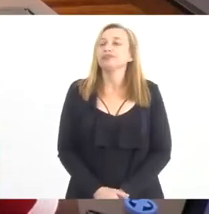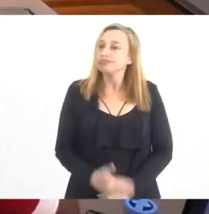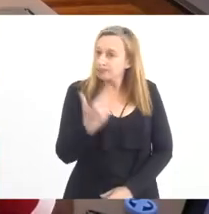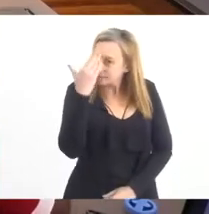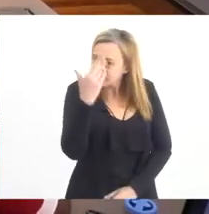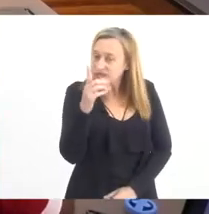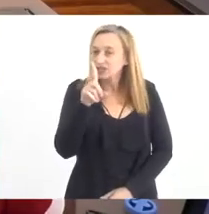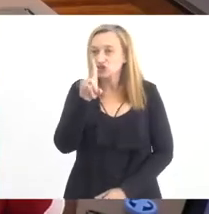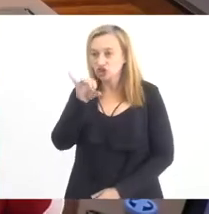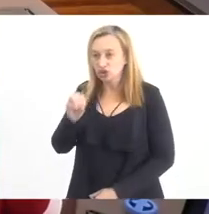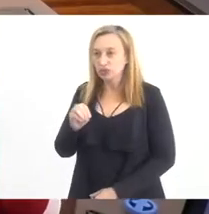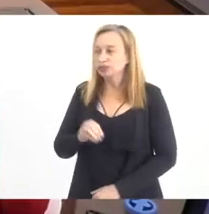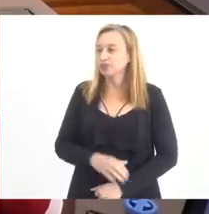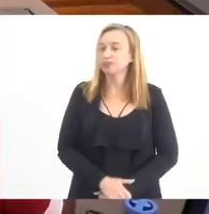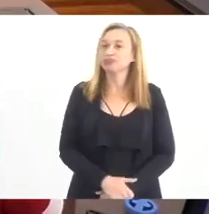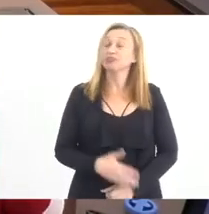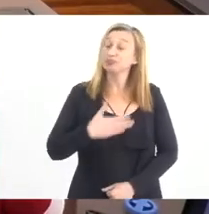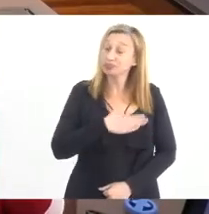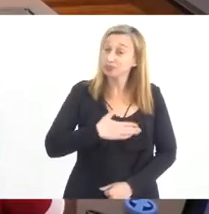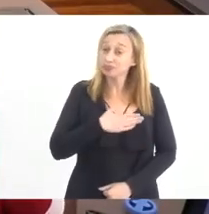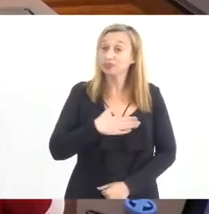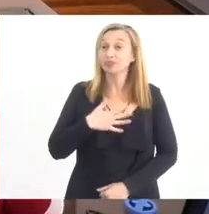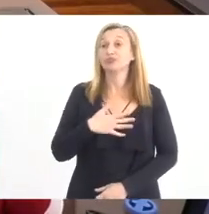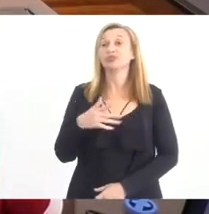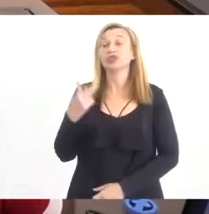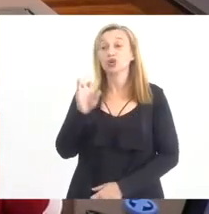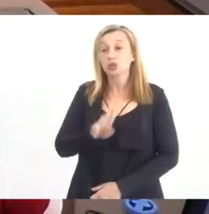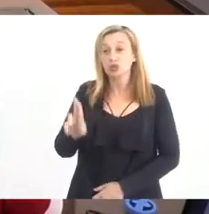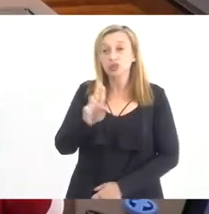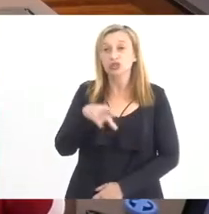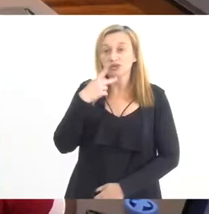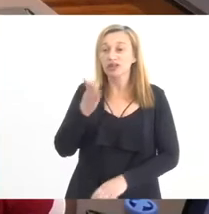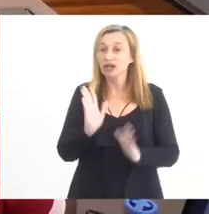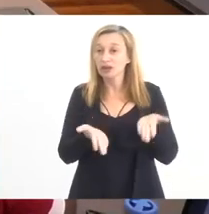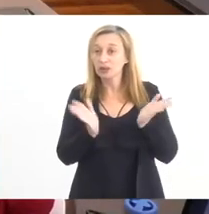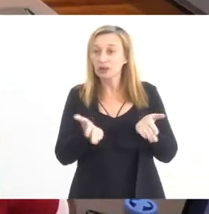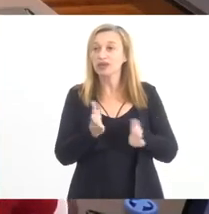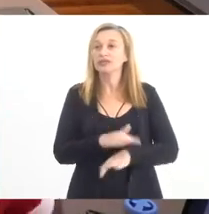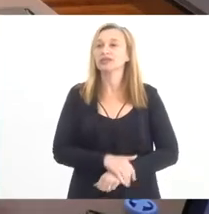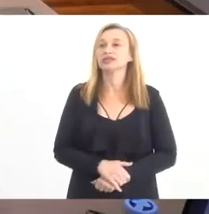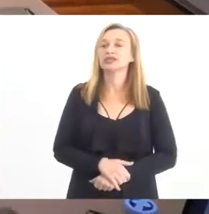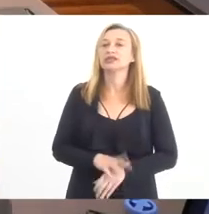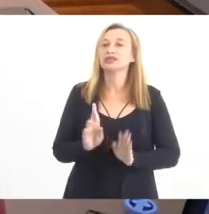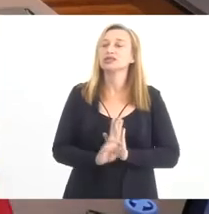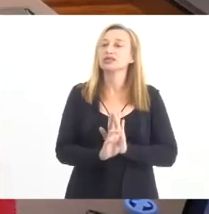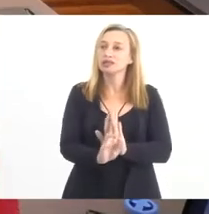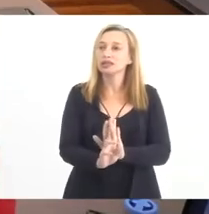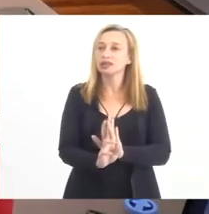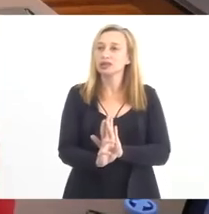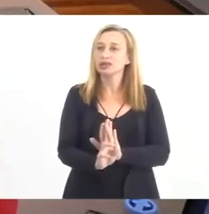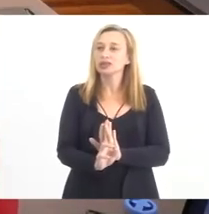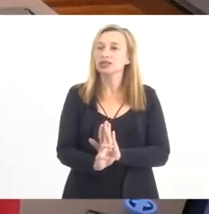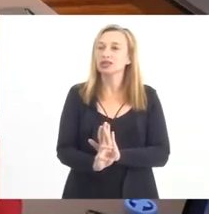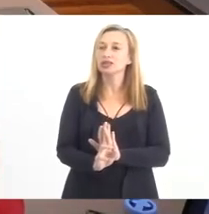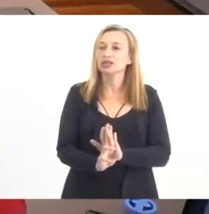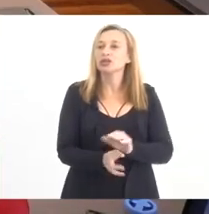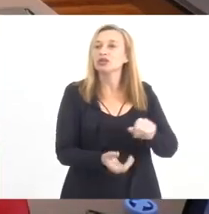Obrigado, Diego. Gostaria de chamar para fazer uso da palavra agora representante das do